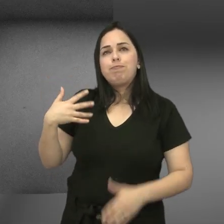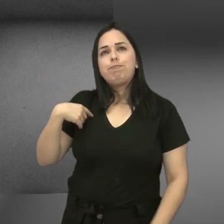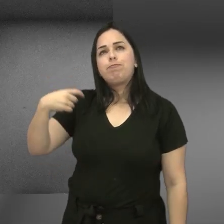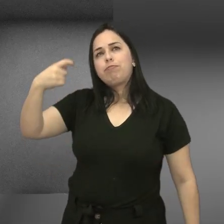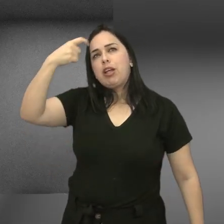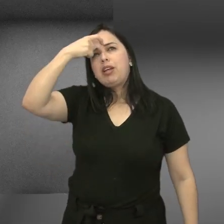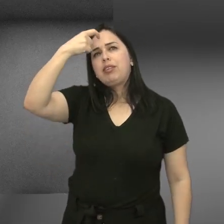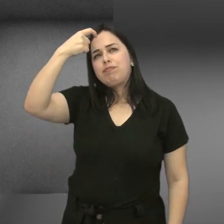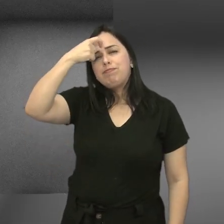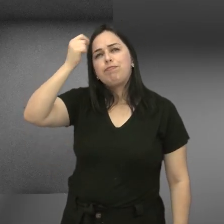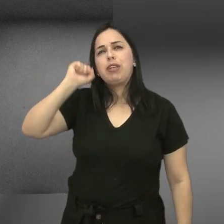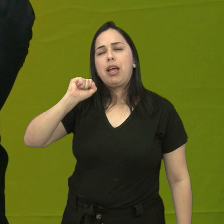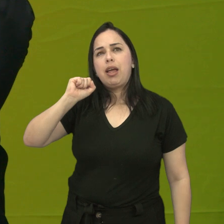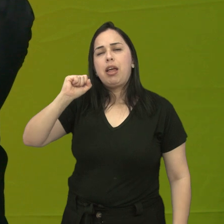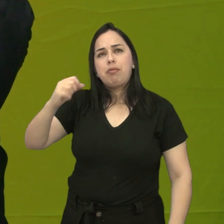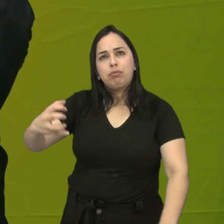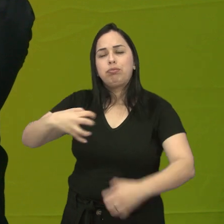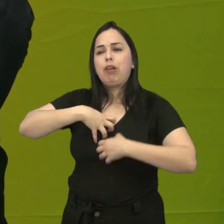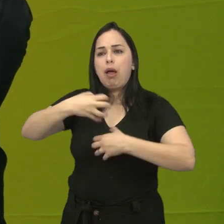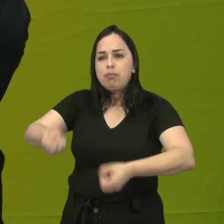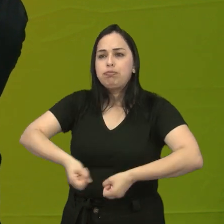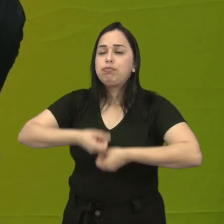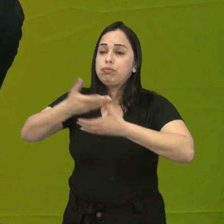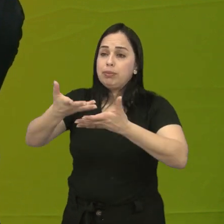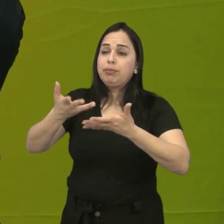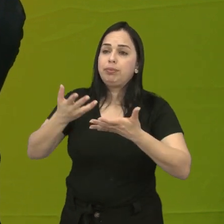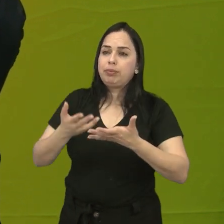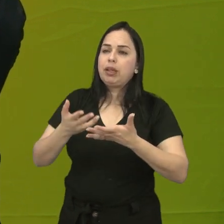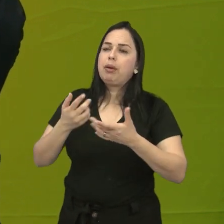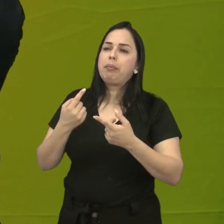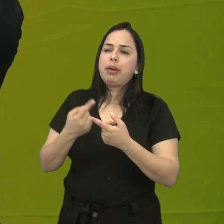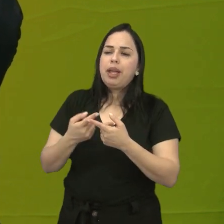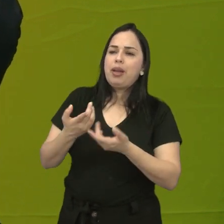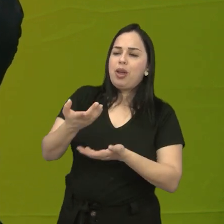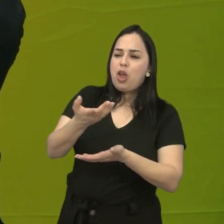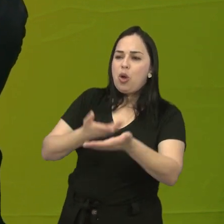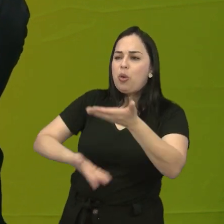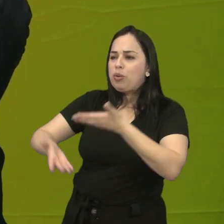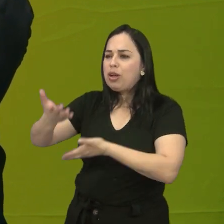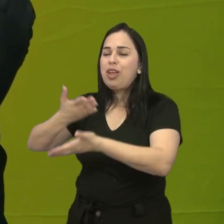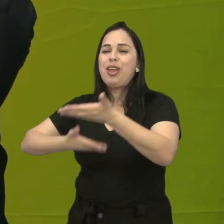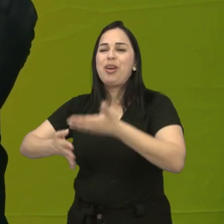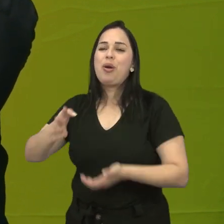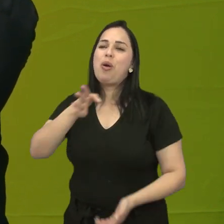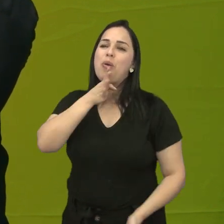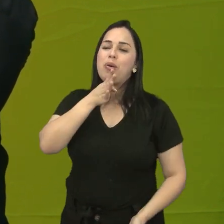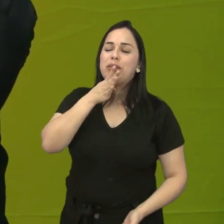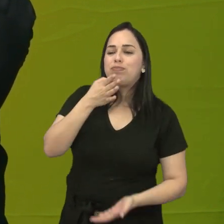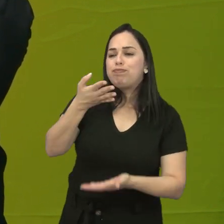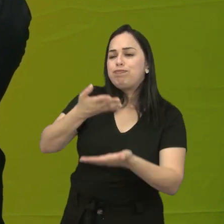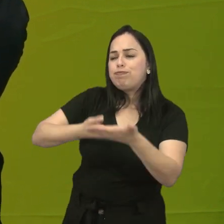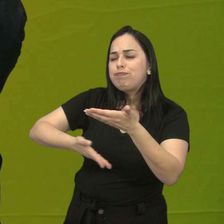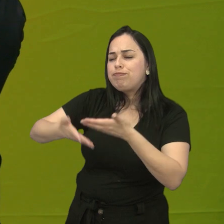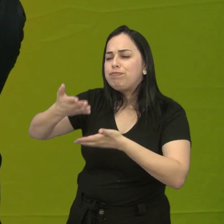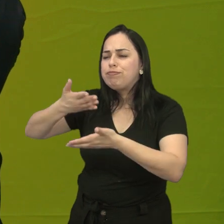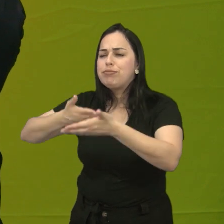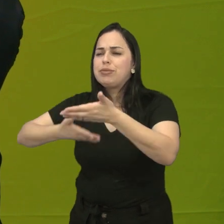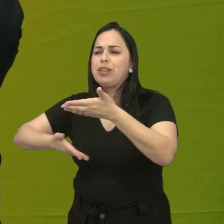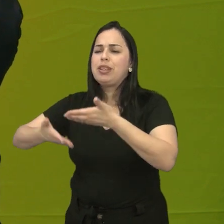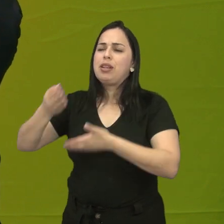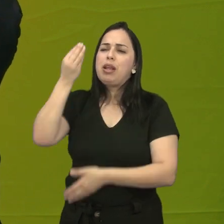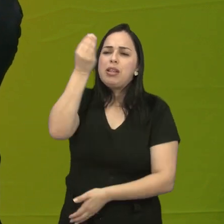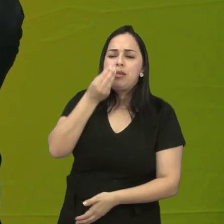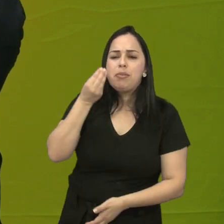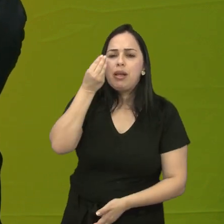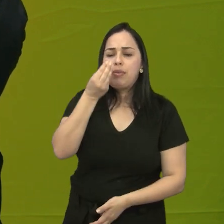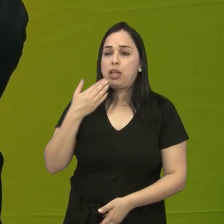encontrei para trabalhar questões em mim, sabe? Uhum. Porque através dessas trocas, né, com essas mulheres que eu conheci ao longo de todos esses anos, seja em ensaios